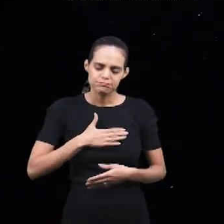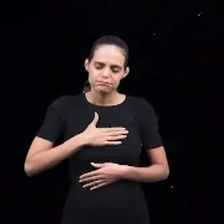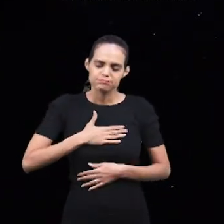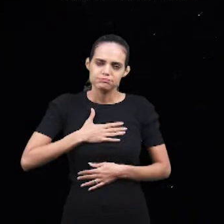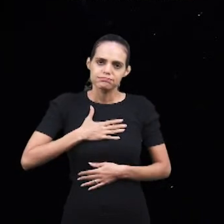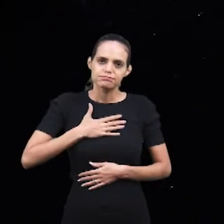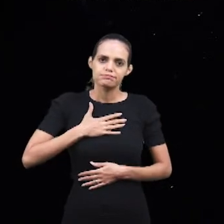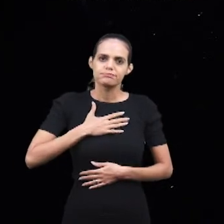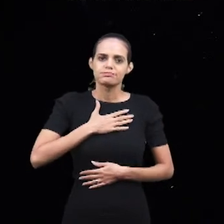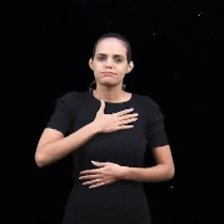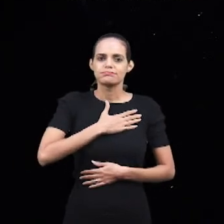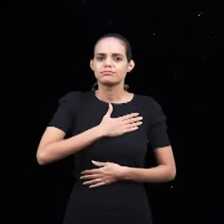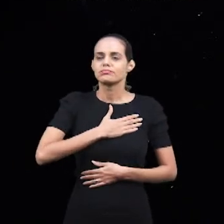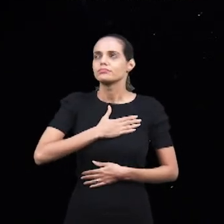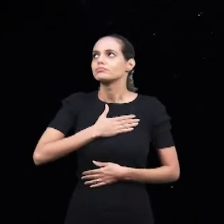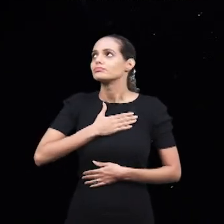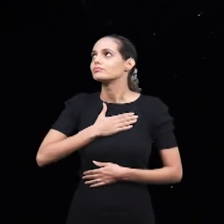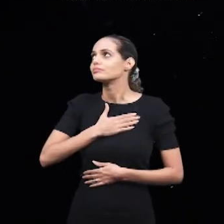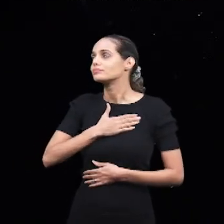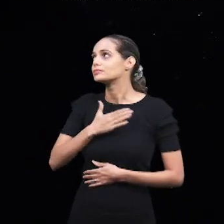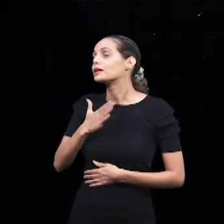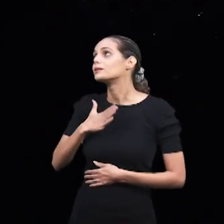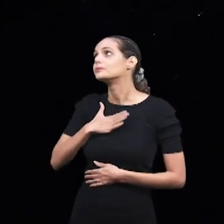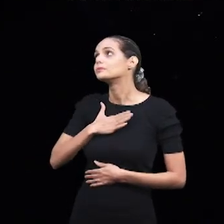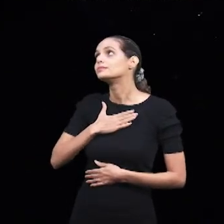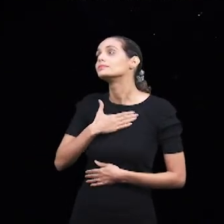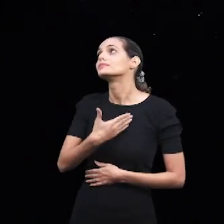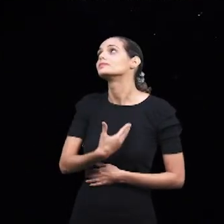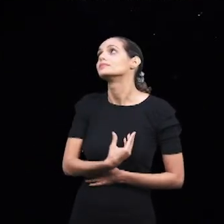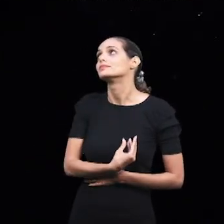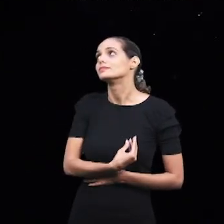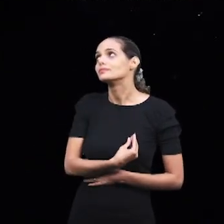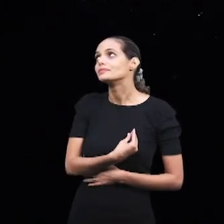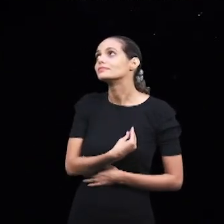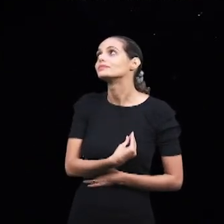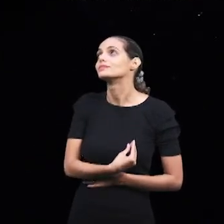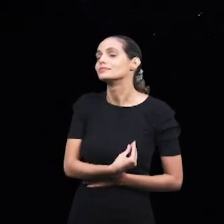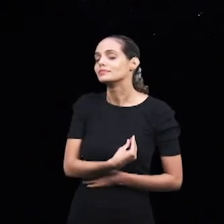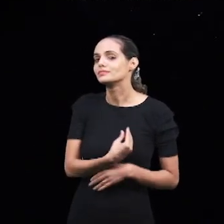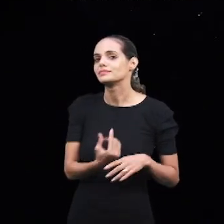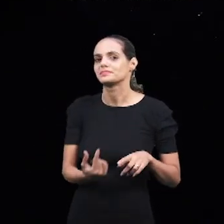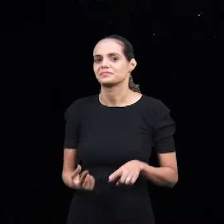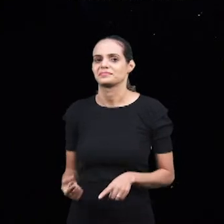satisfazer, Senhor, a mim, a